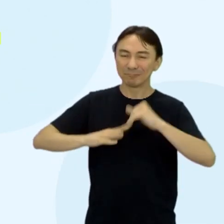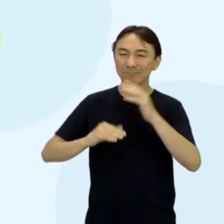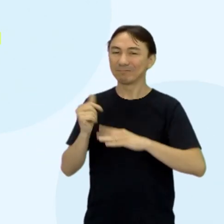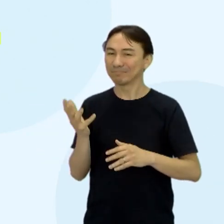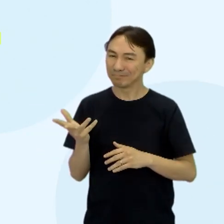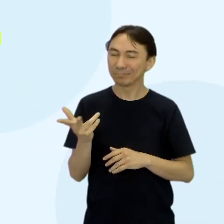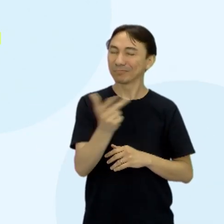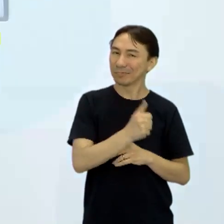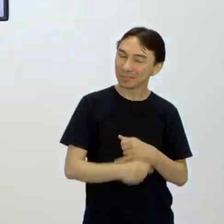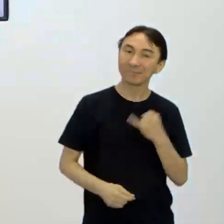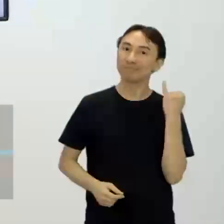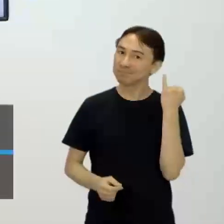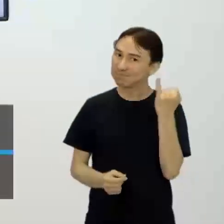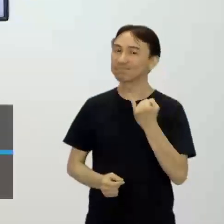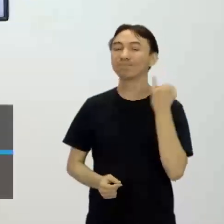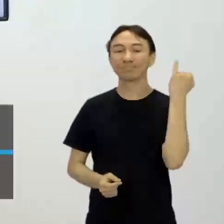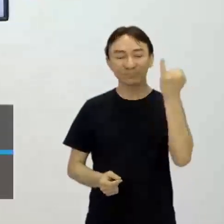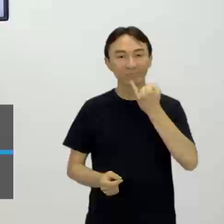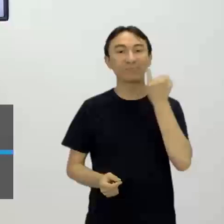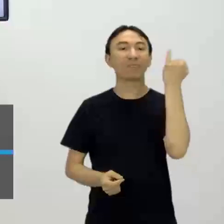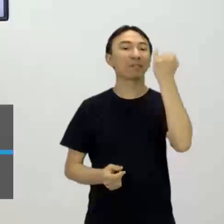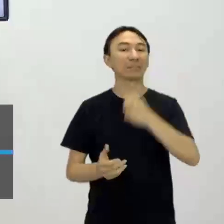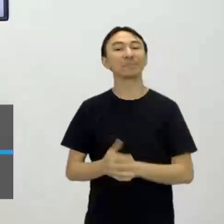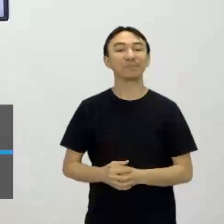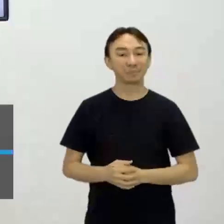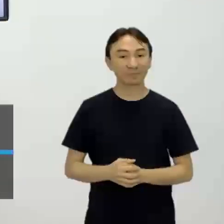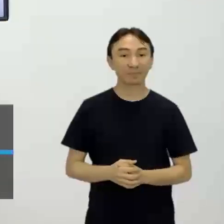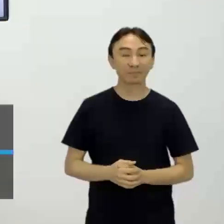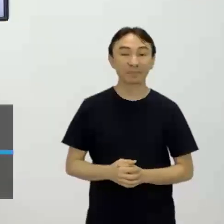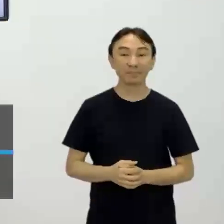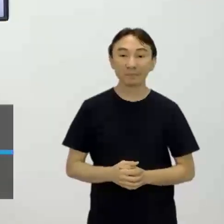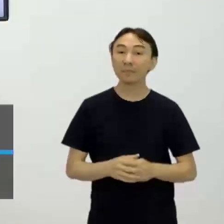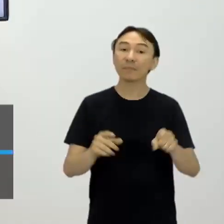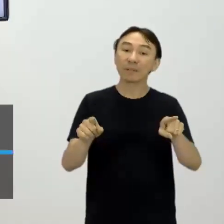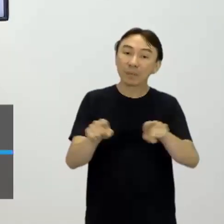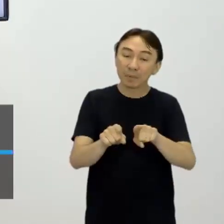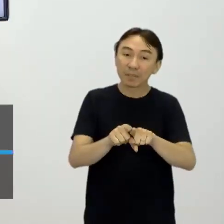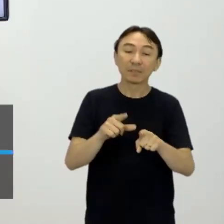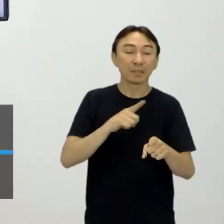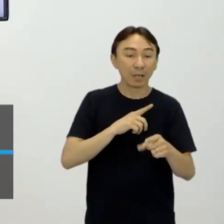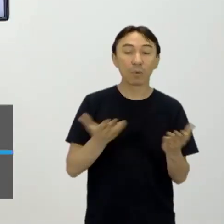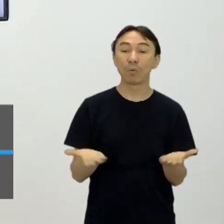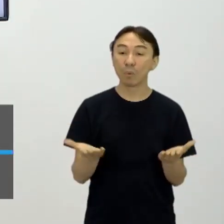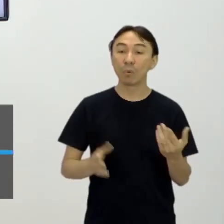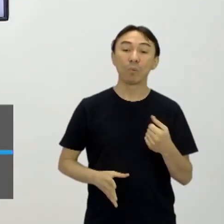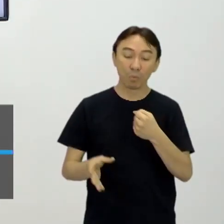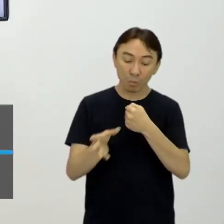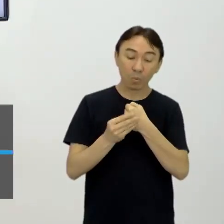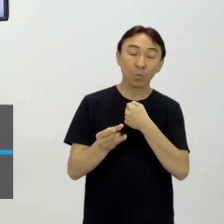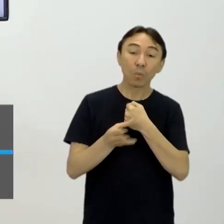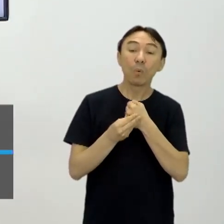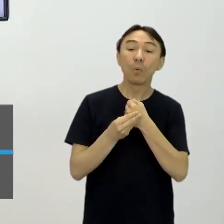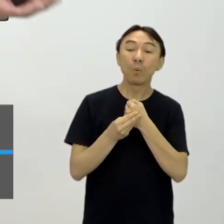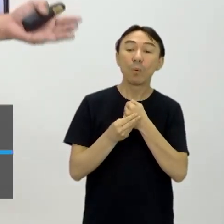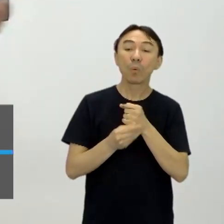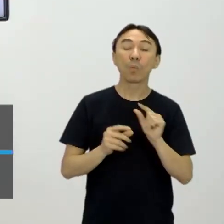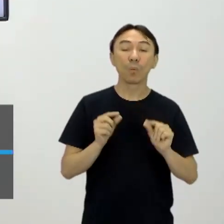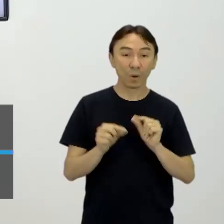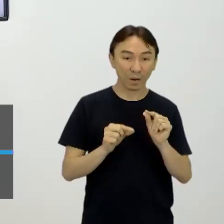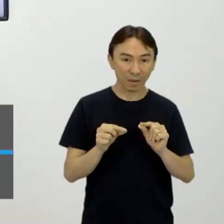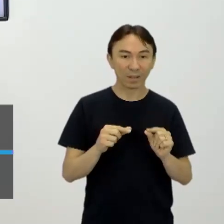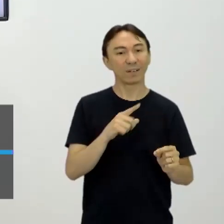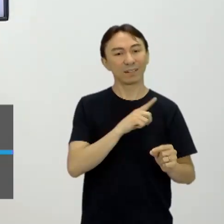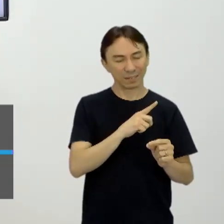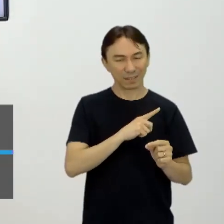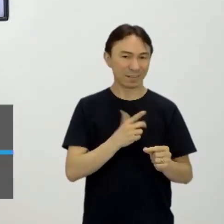Acho muito bacana. Eu acho muito bonita. Muito legal. E aí nós temos o objeto de conhecimento, né? Que acompanham, né, esses códigos